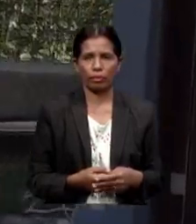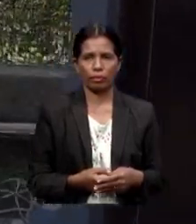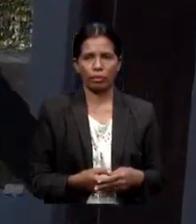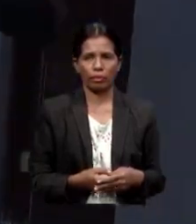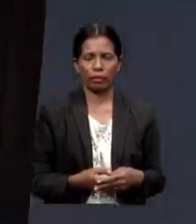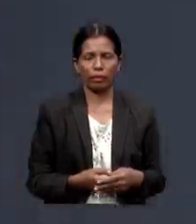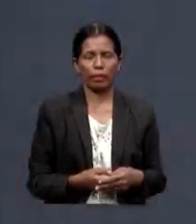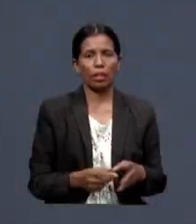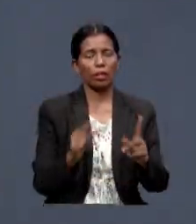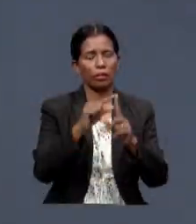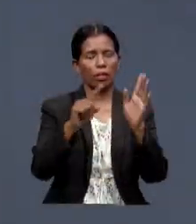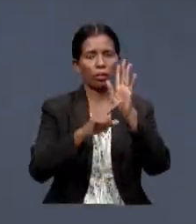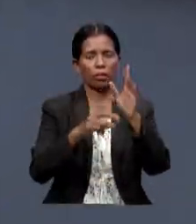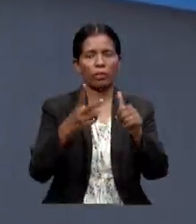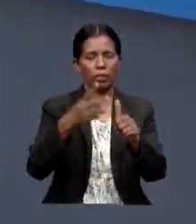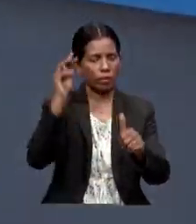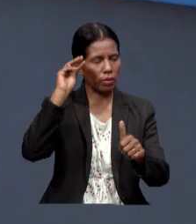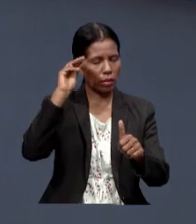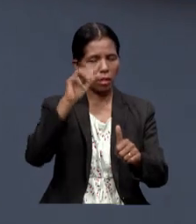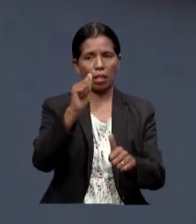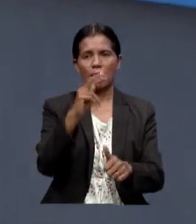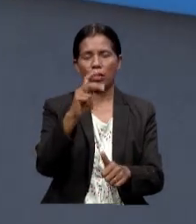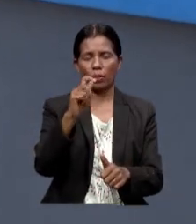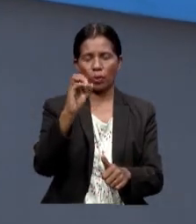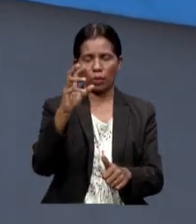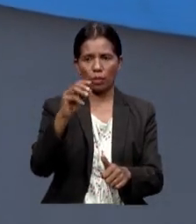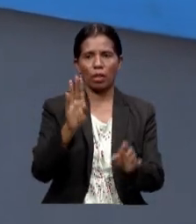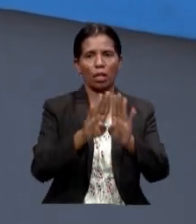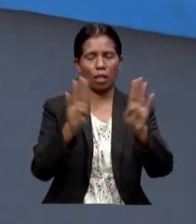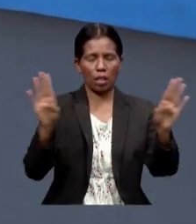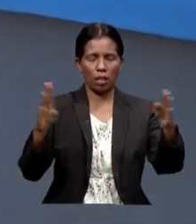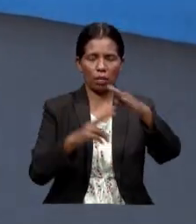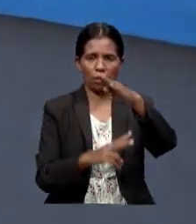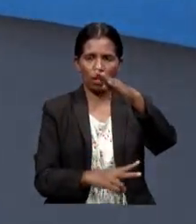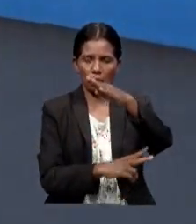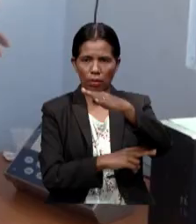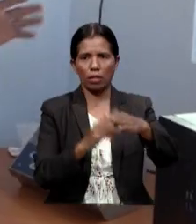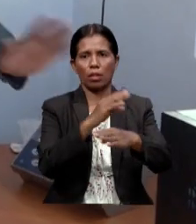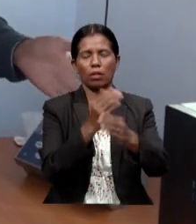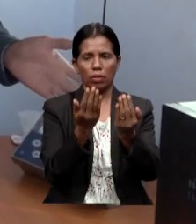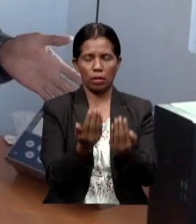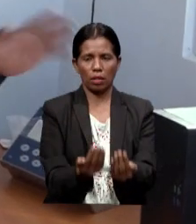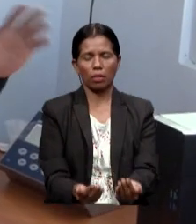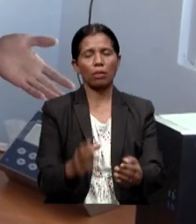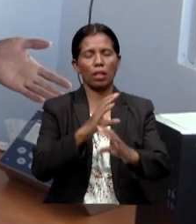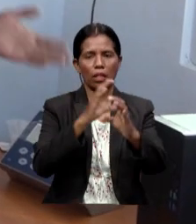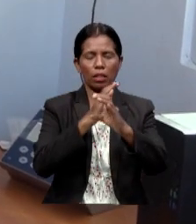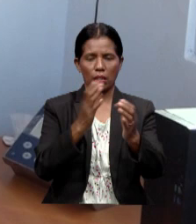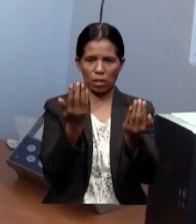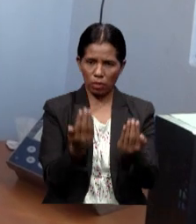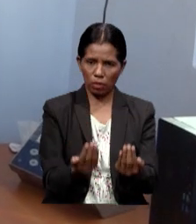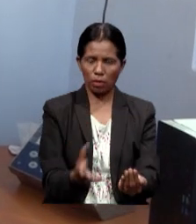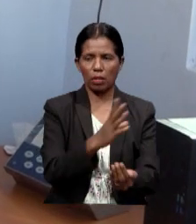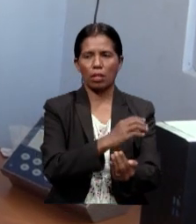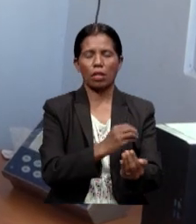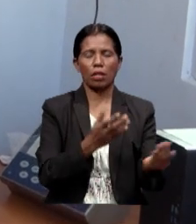Lia hirak ne hatu si Vice Ministro Finanças Antonio Freitas hafen lansa ponti tetu ka jembatang timbang hori tetu kareta ni atoran no sasan tonelada hira